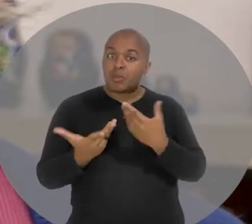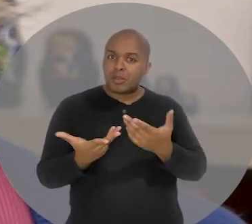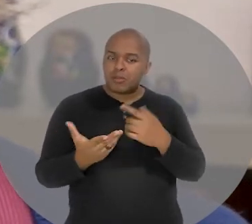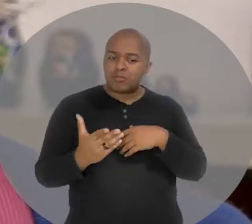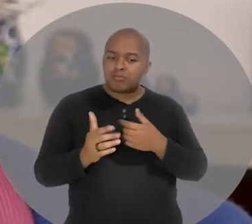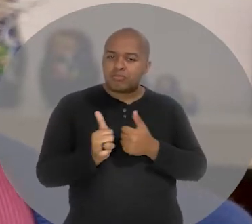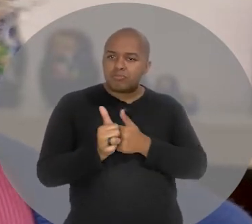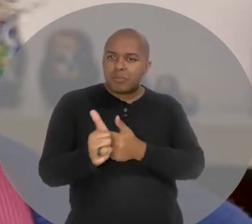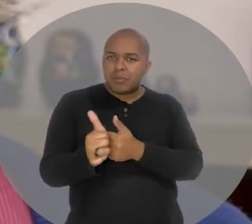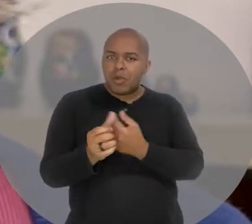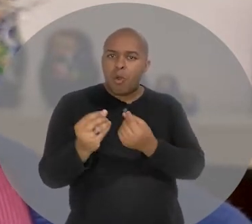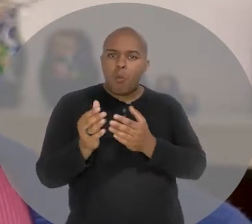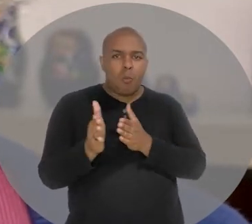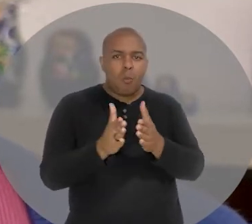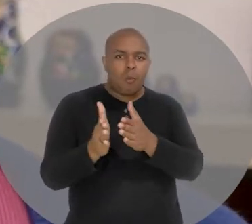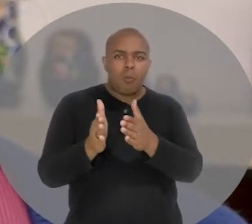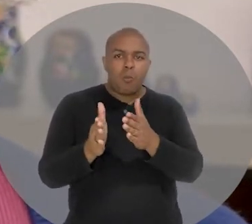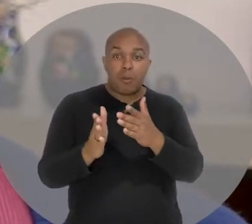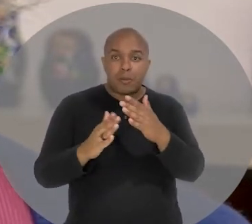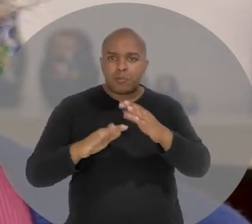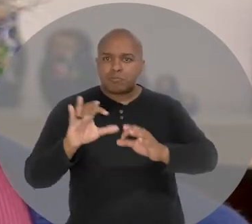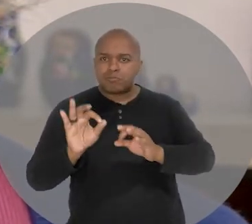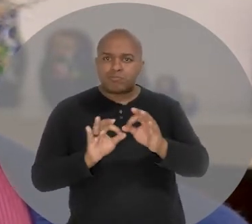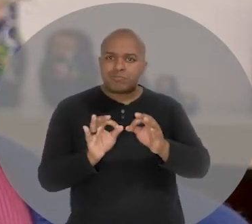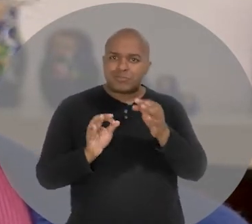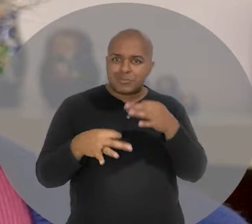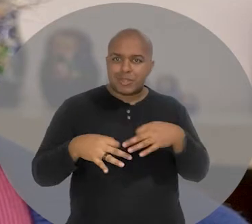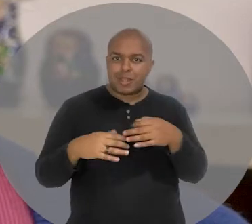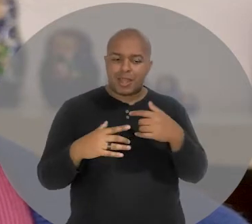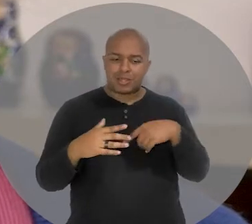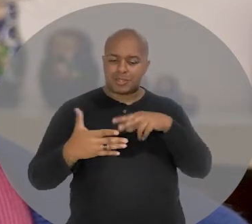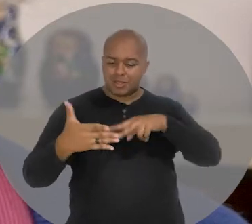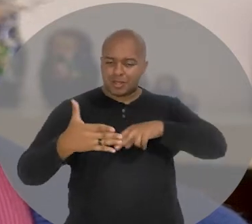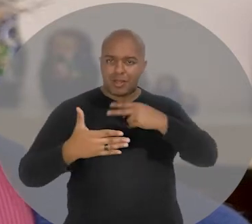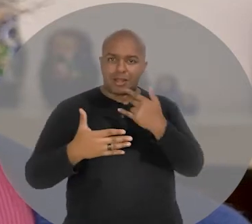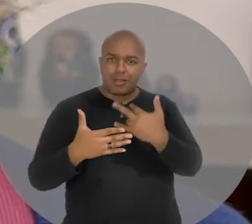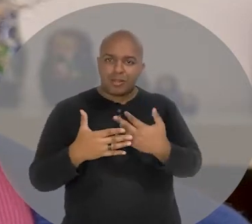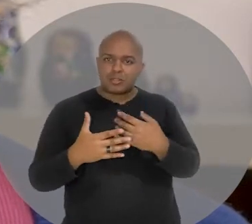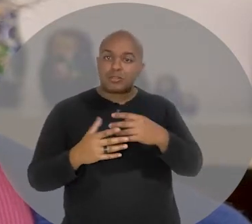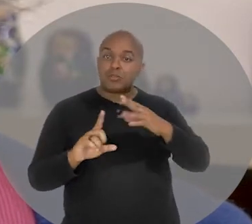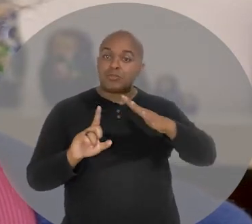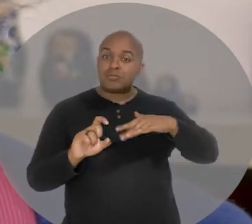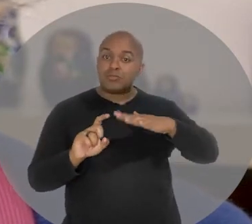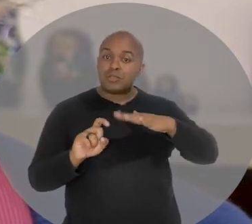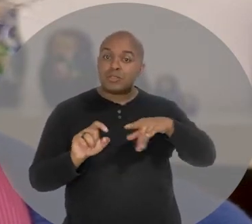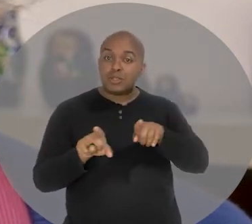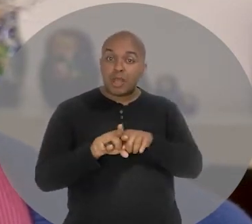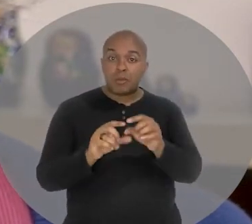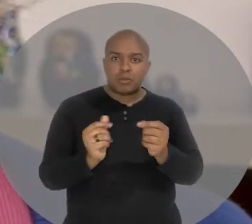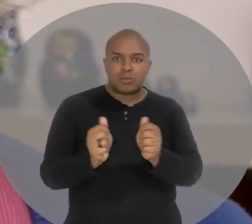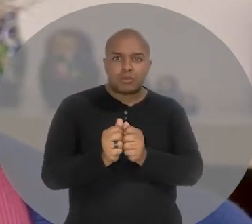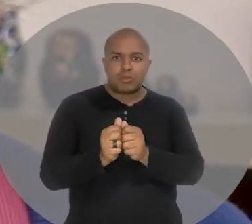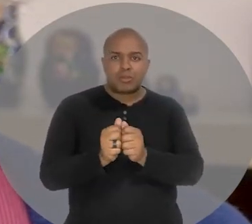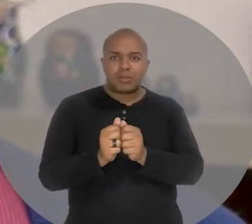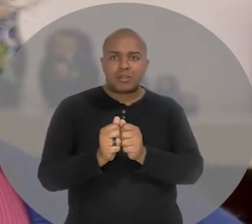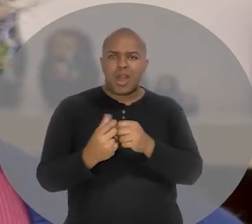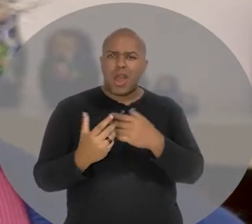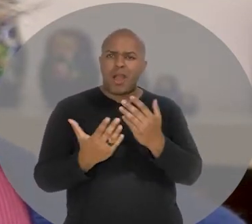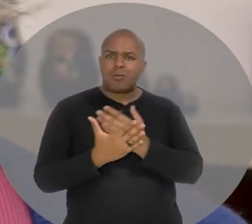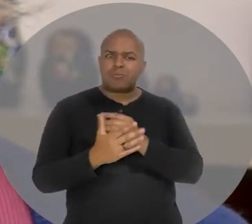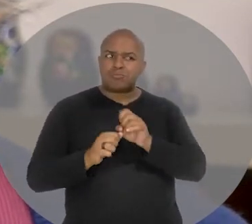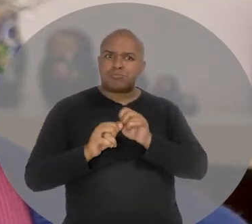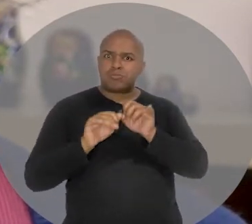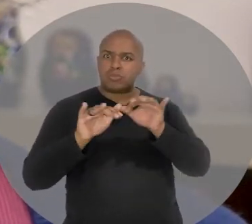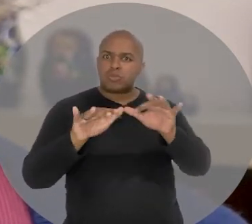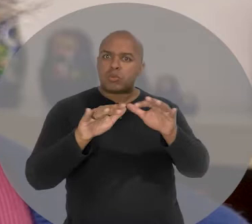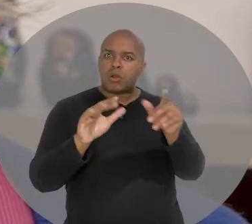caminho em que ela articula muito bem essa linguagem do mito com uma explanação,